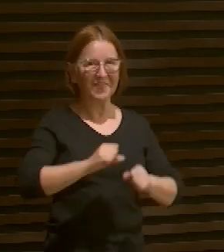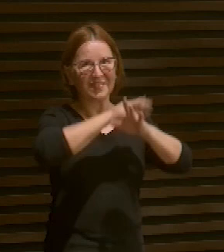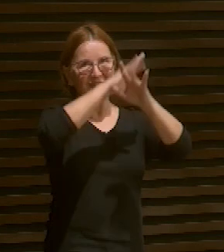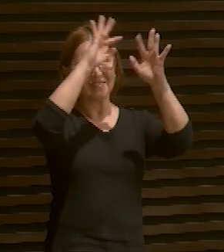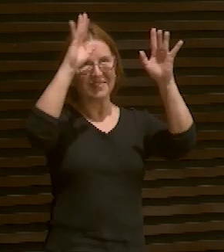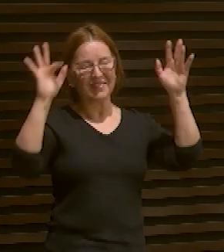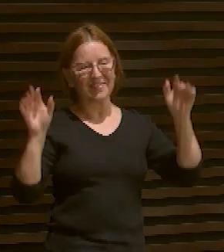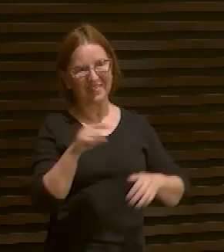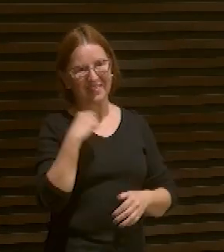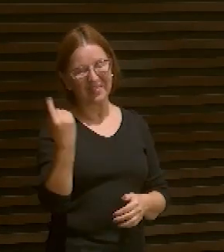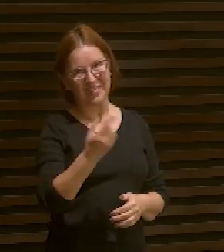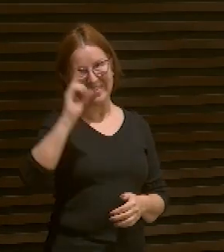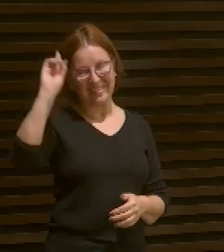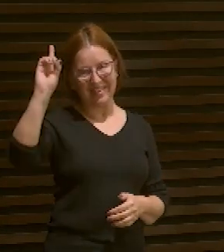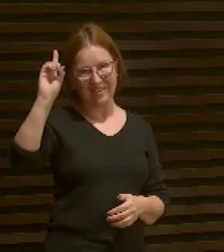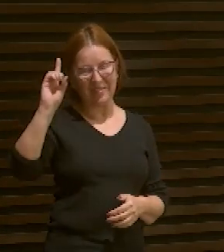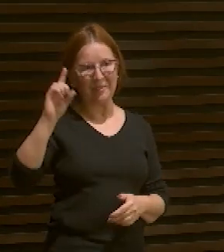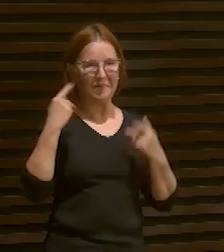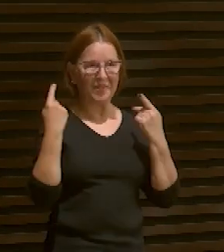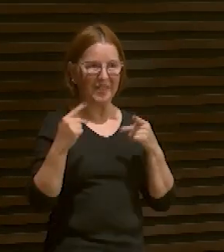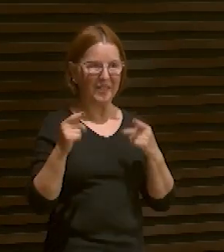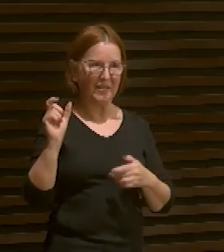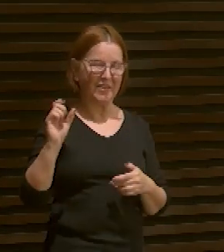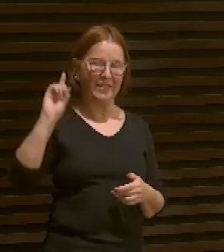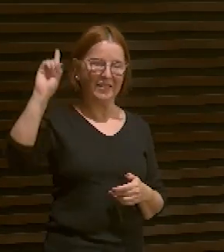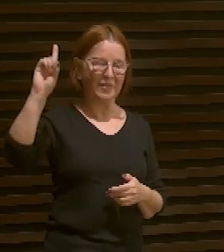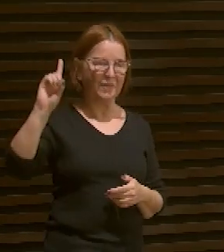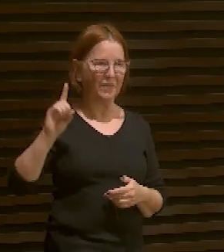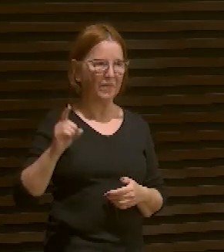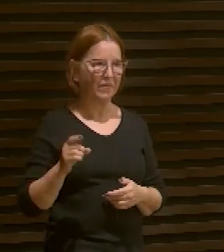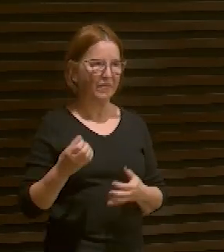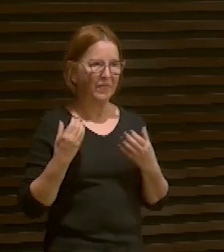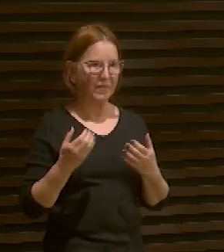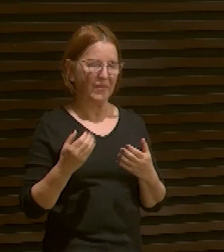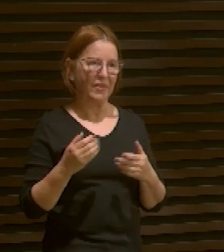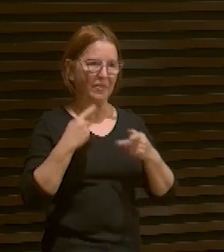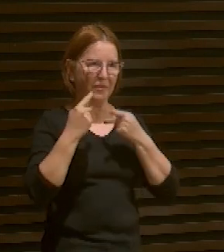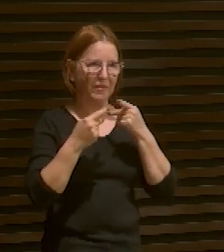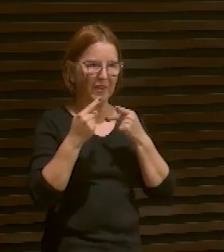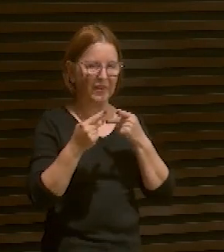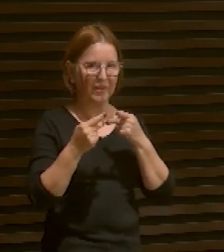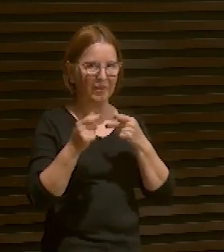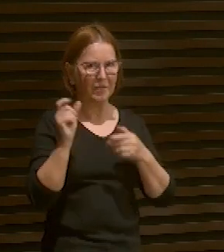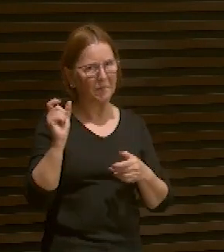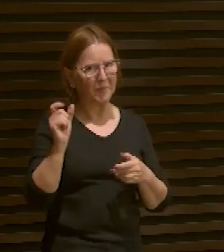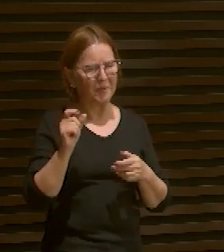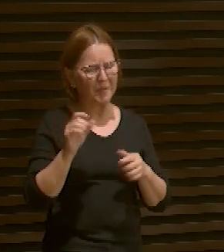nosso Deus nesse culto, trazendo a palavra, e hoje nós queremos compartilhar com os irmãos uma palavra bem